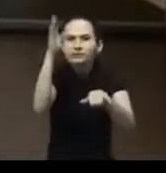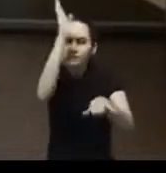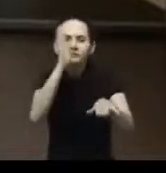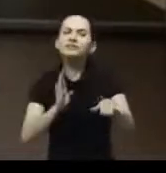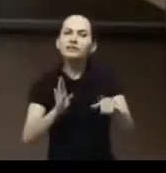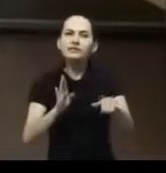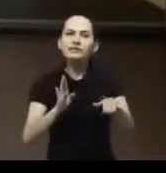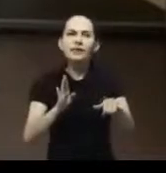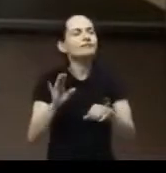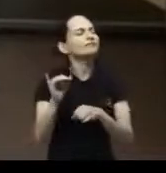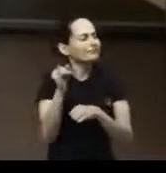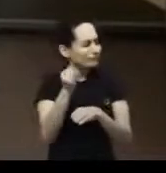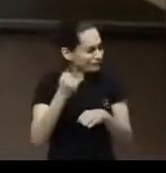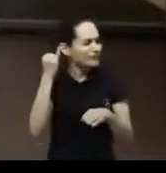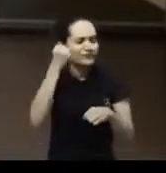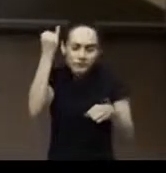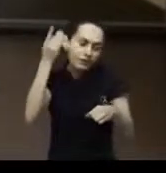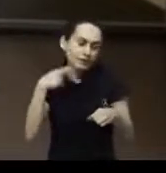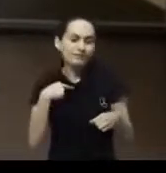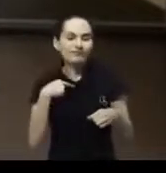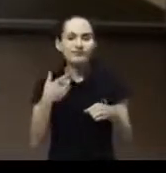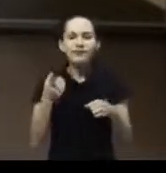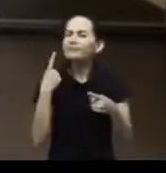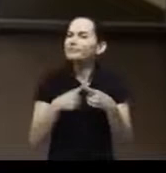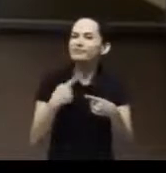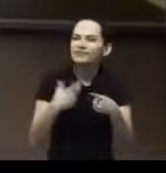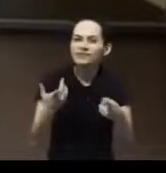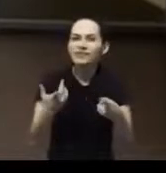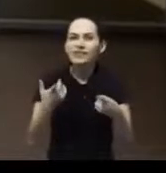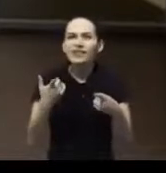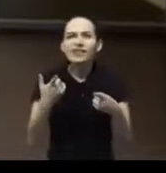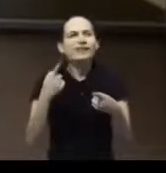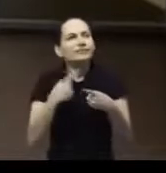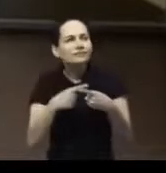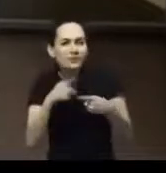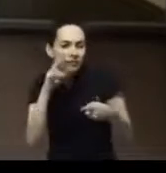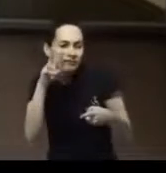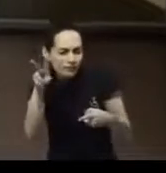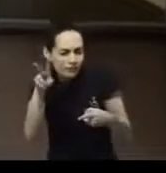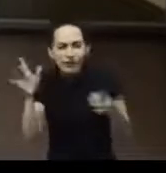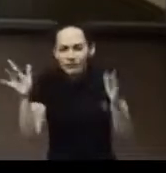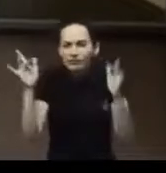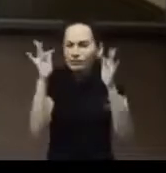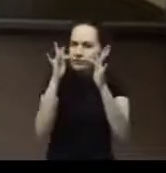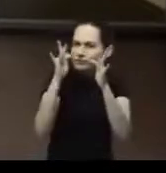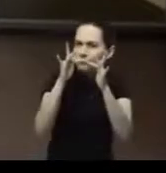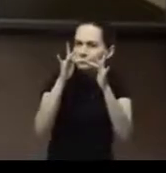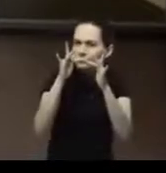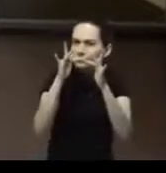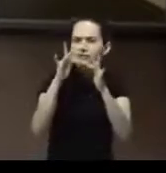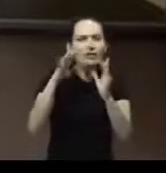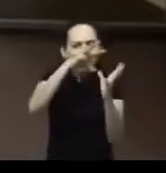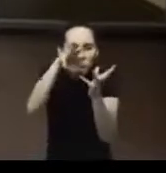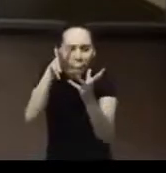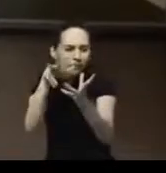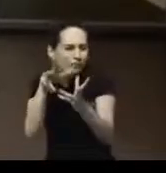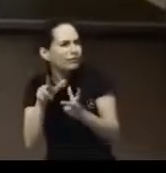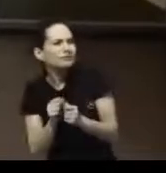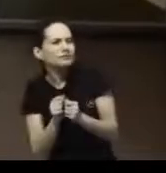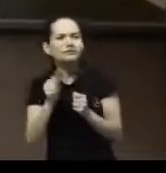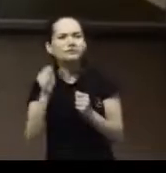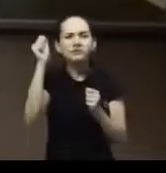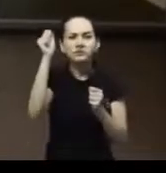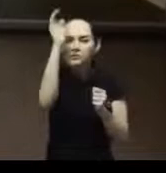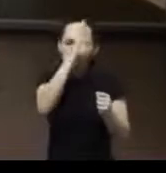no mercado nacional Foi bastante interessante porque porque foi a primeira vez que eu consegui manter contato com o Mundo mercedes-benz no Brasil